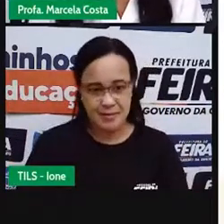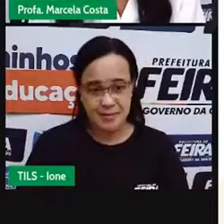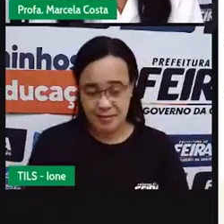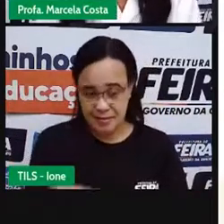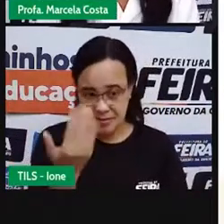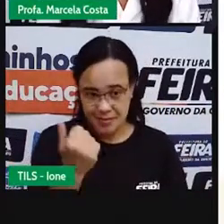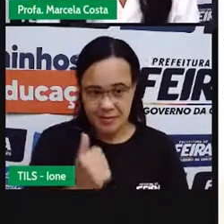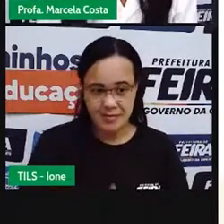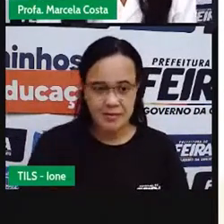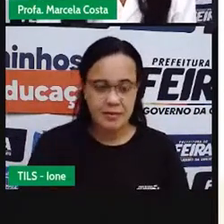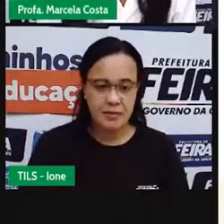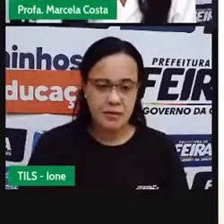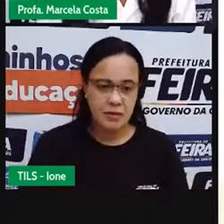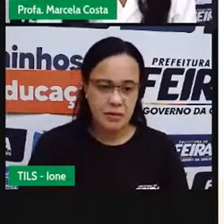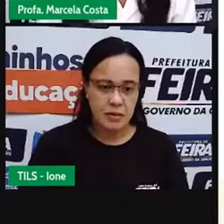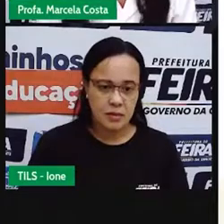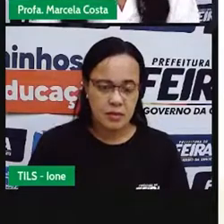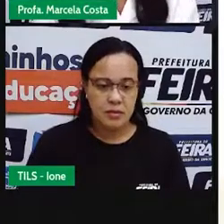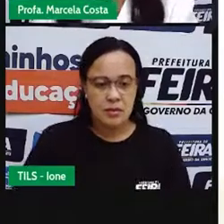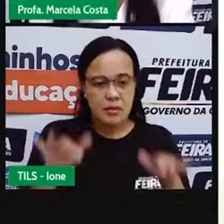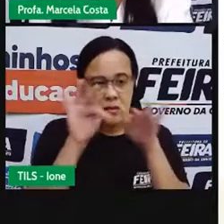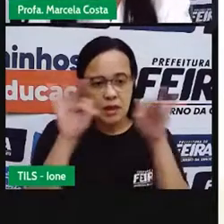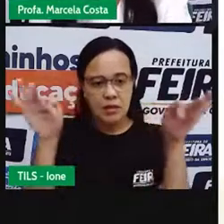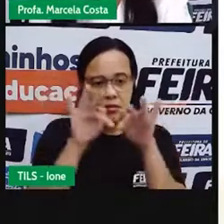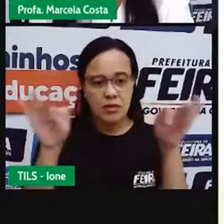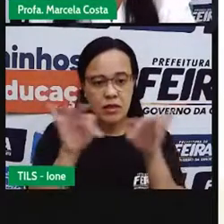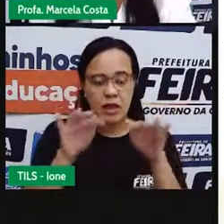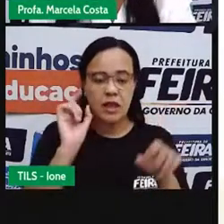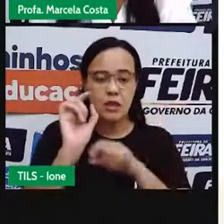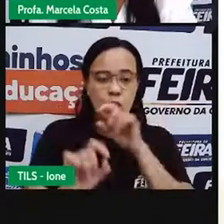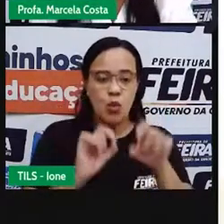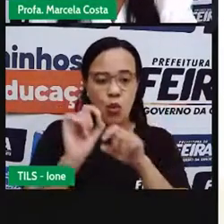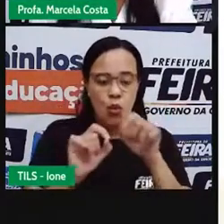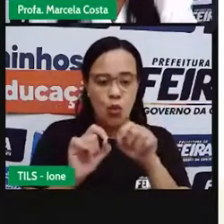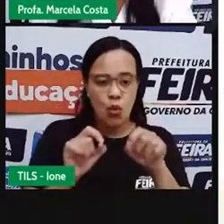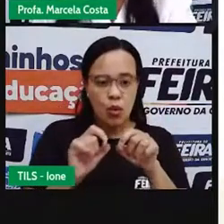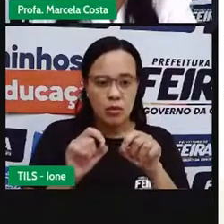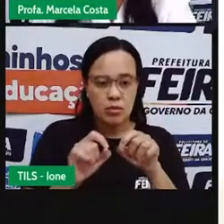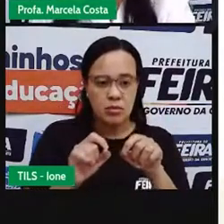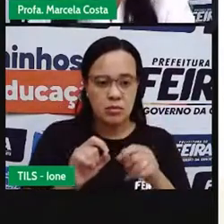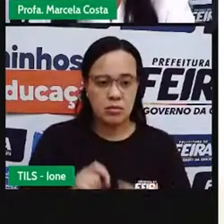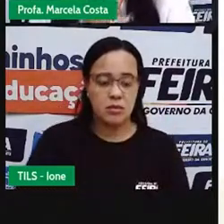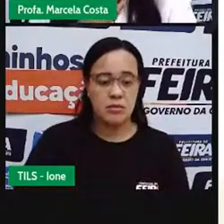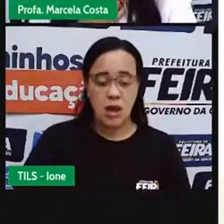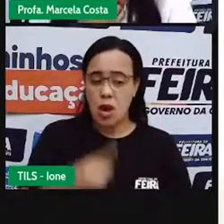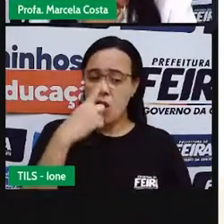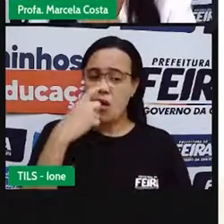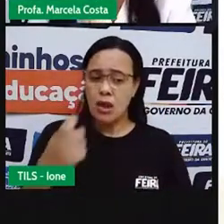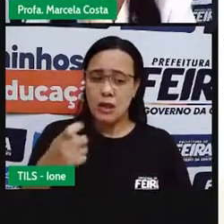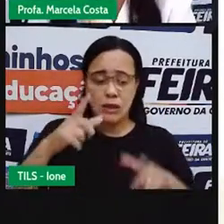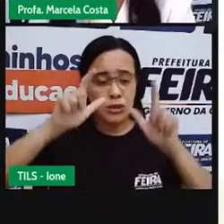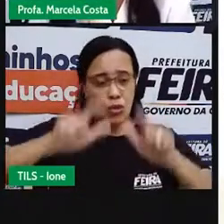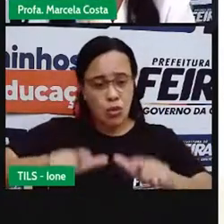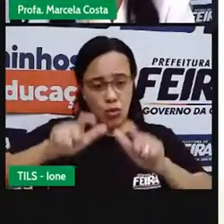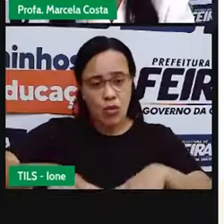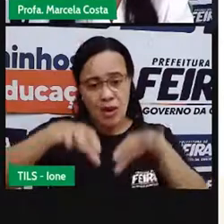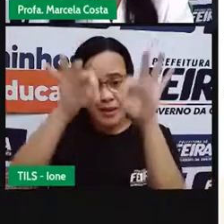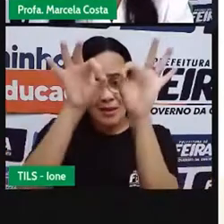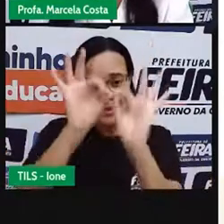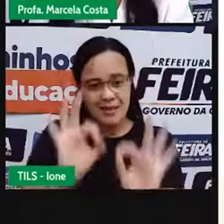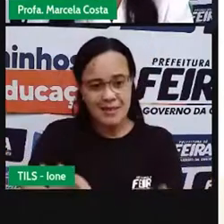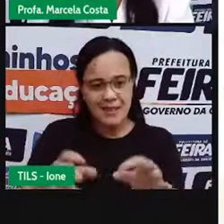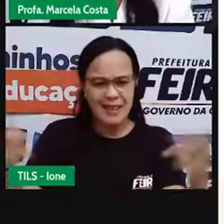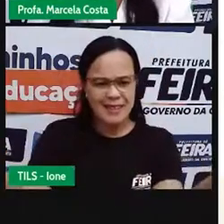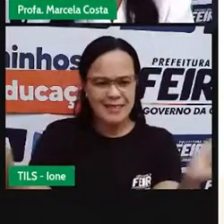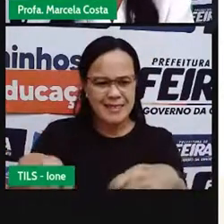Então, vamos lá. A frase vai ser assim. O lixo no lugar certo também pode gerar renda